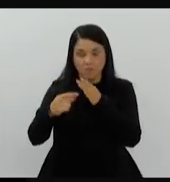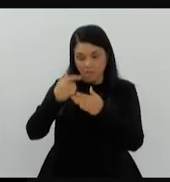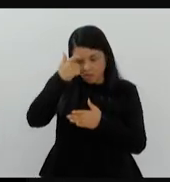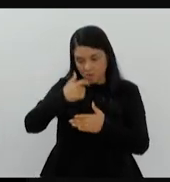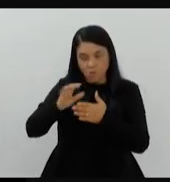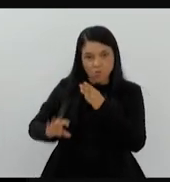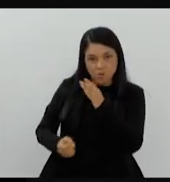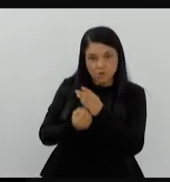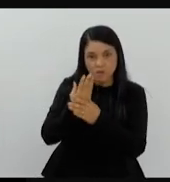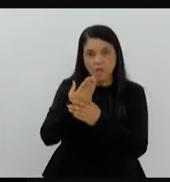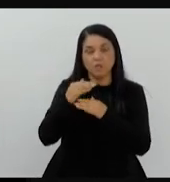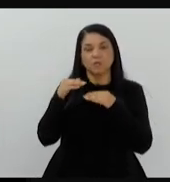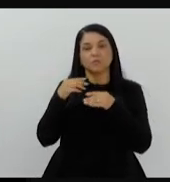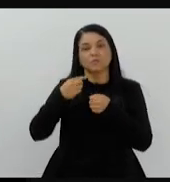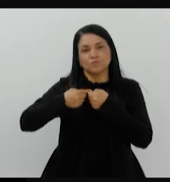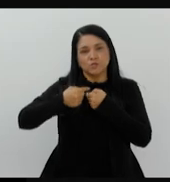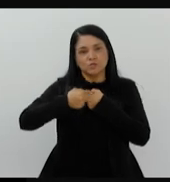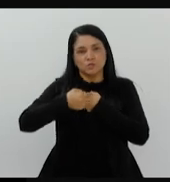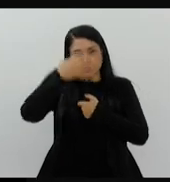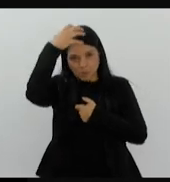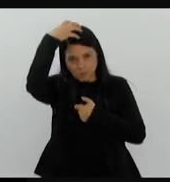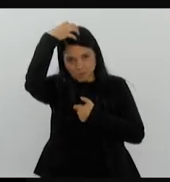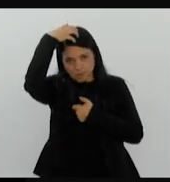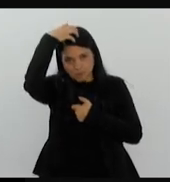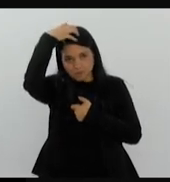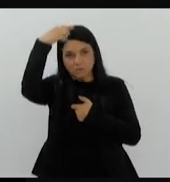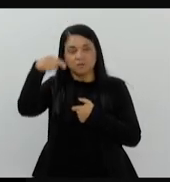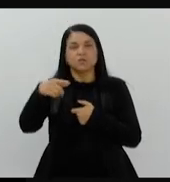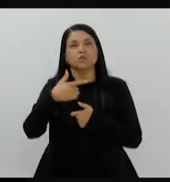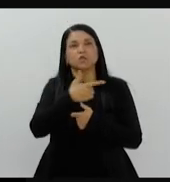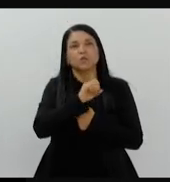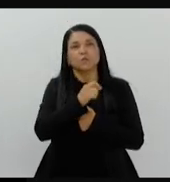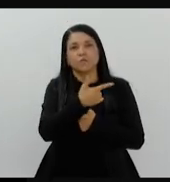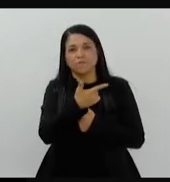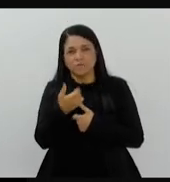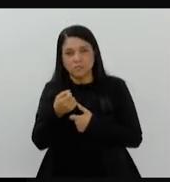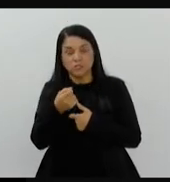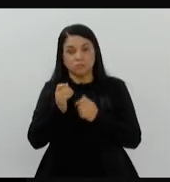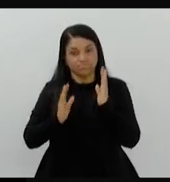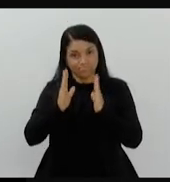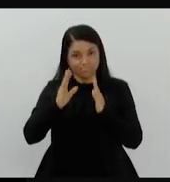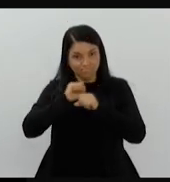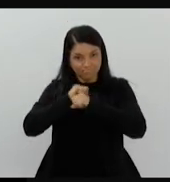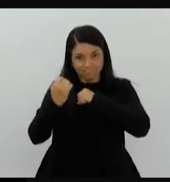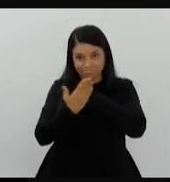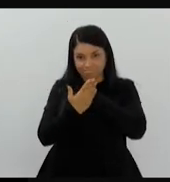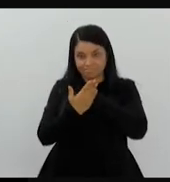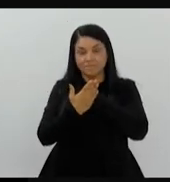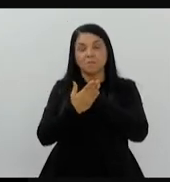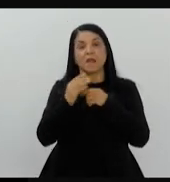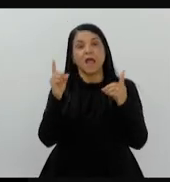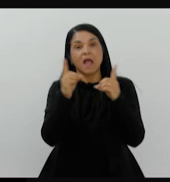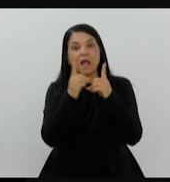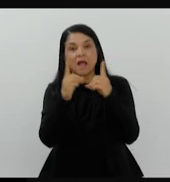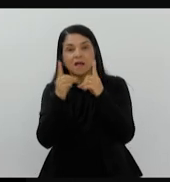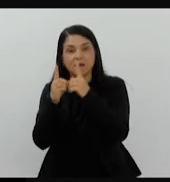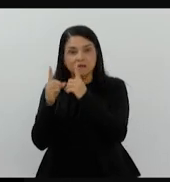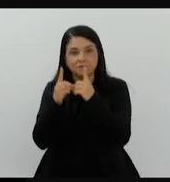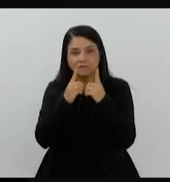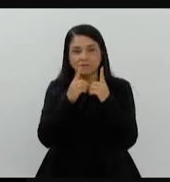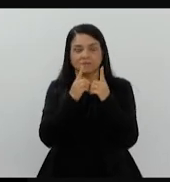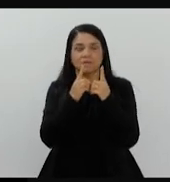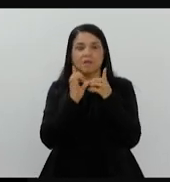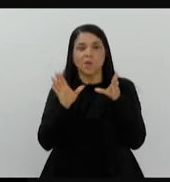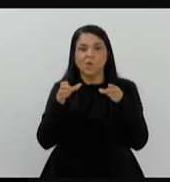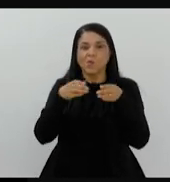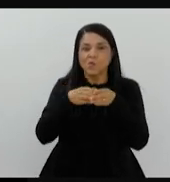meu município, em Angra dos Reis, em meados de 2020, em plena pandemia, para estar atendendo, né, a